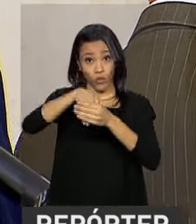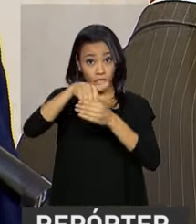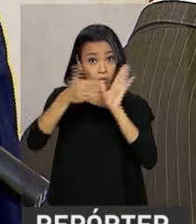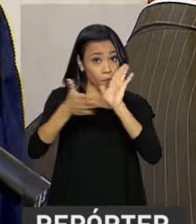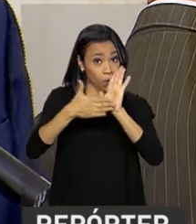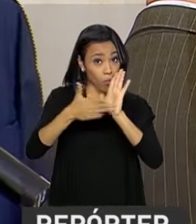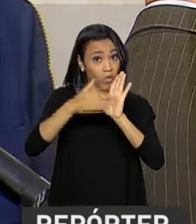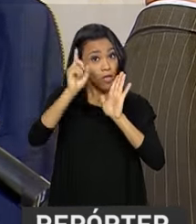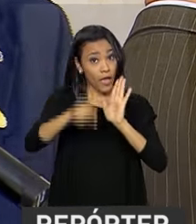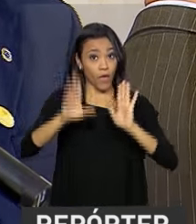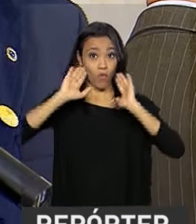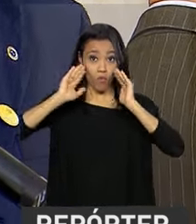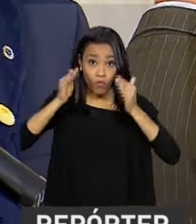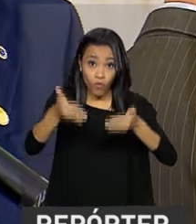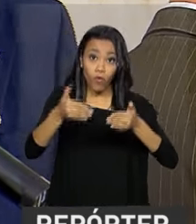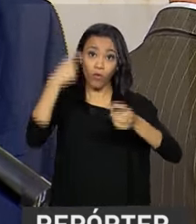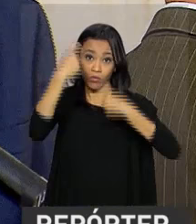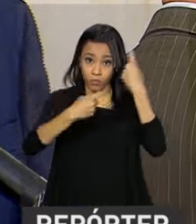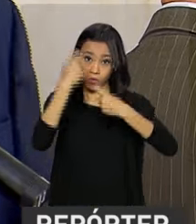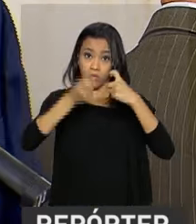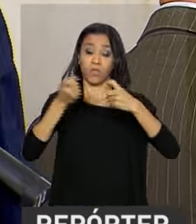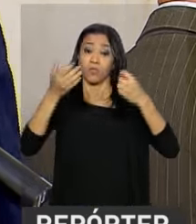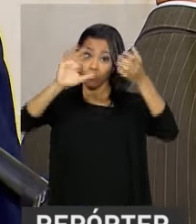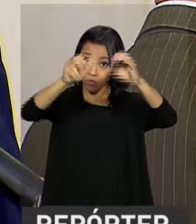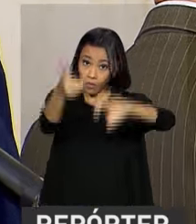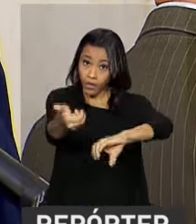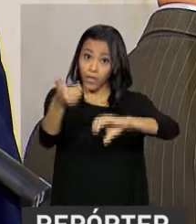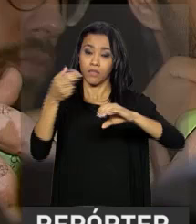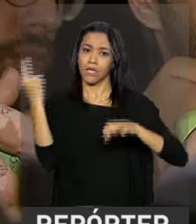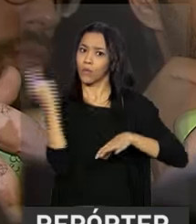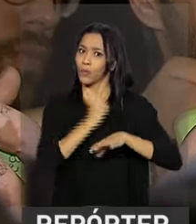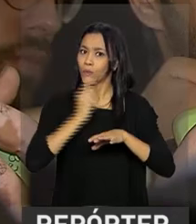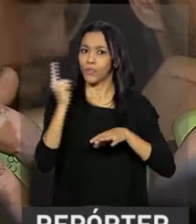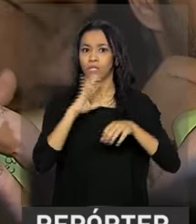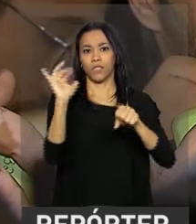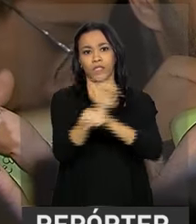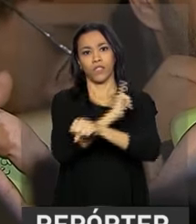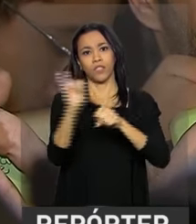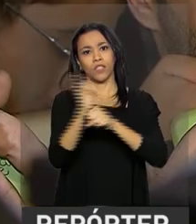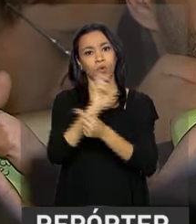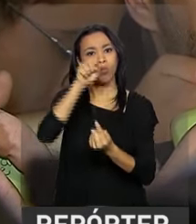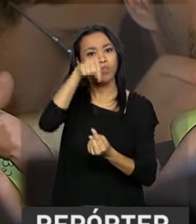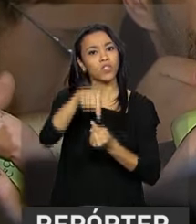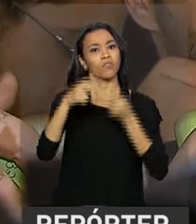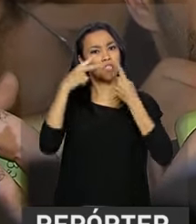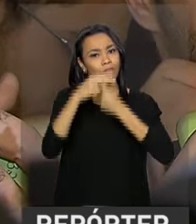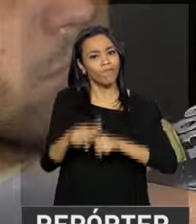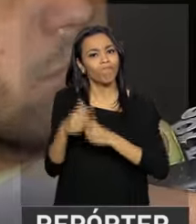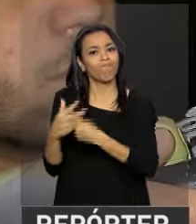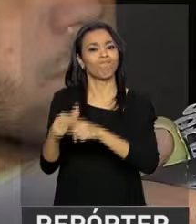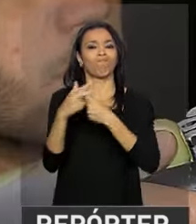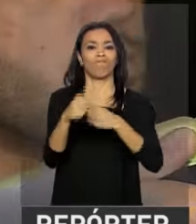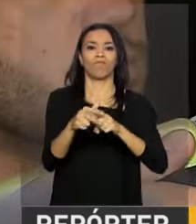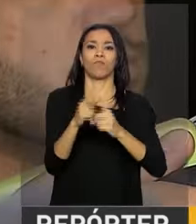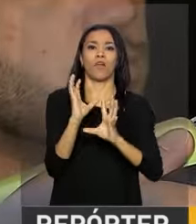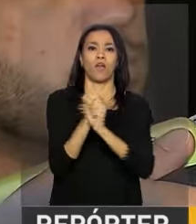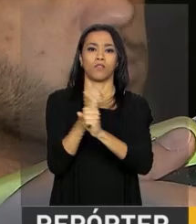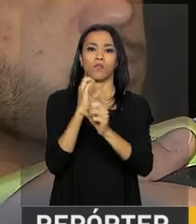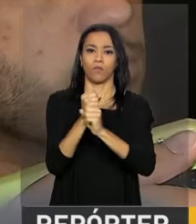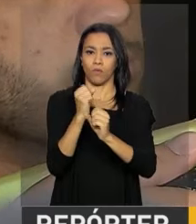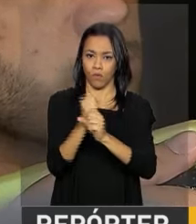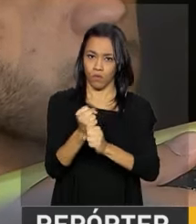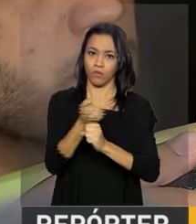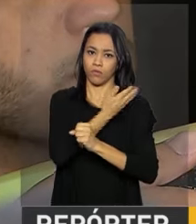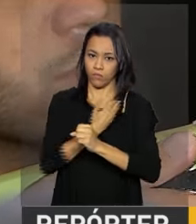proposta é prioridade para o Congresso e as medidas são urgentes para o ajuste fiscal do país. É uma PEC que vai